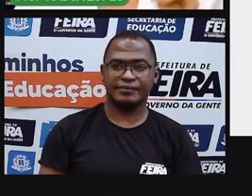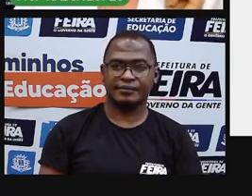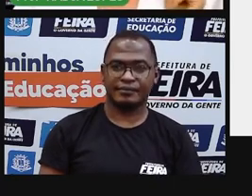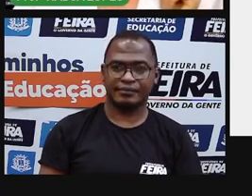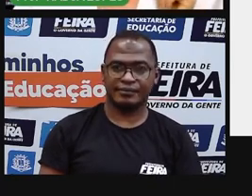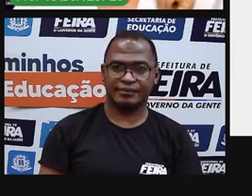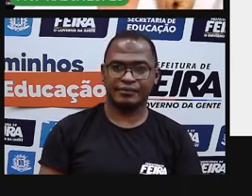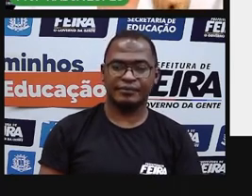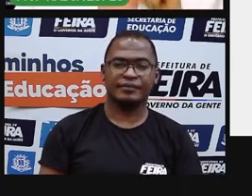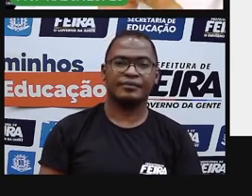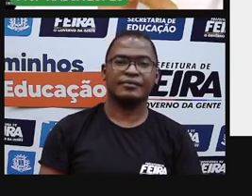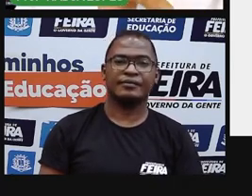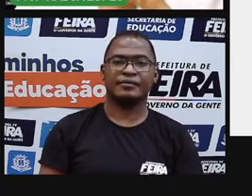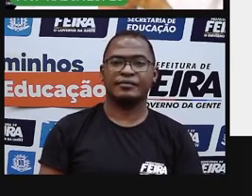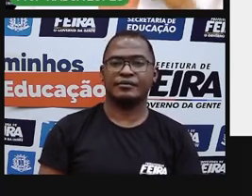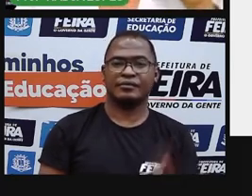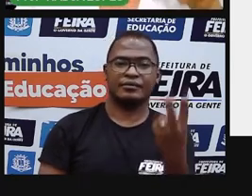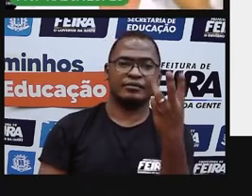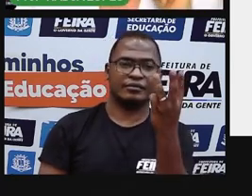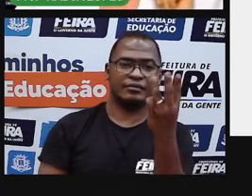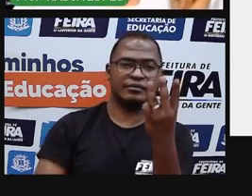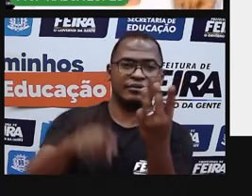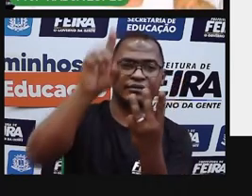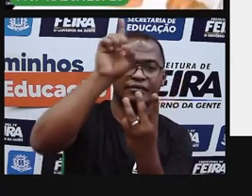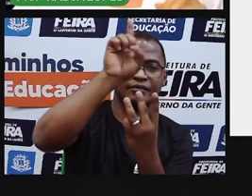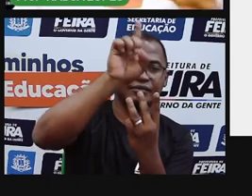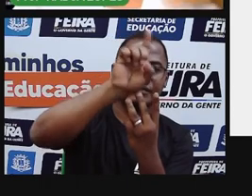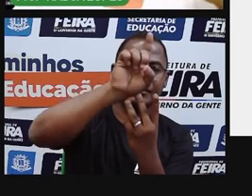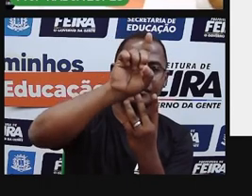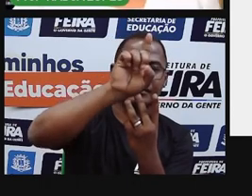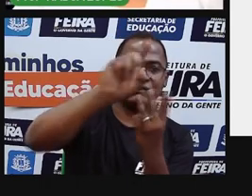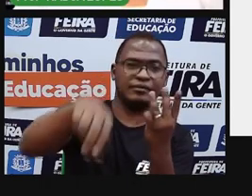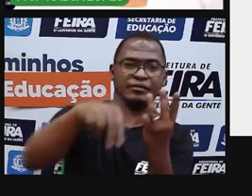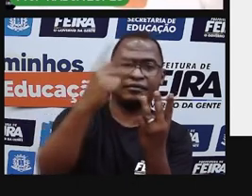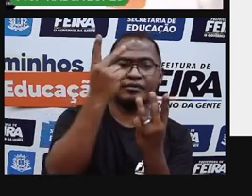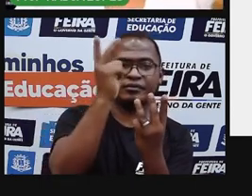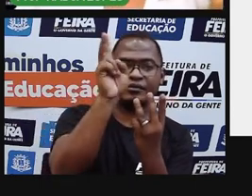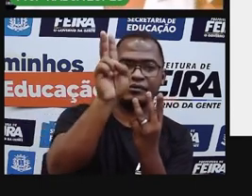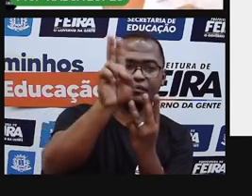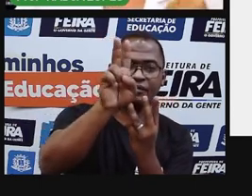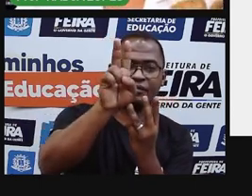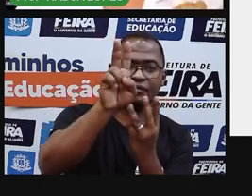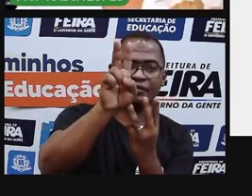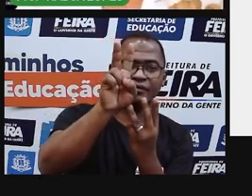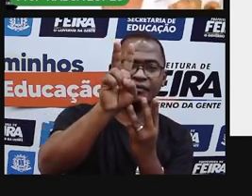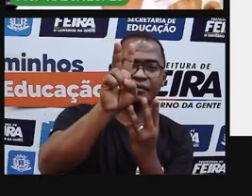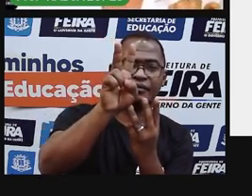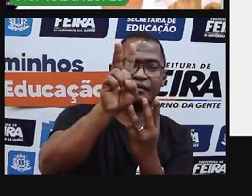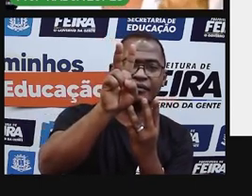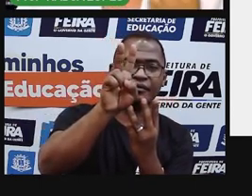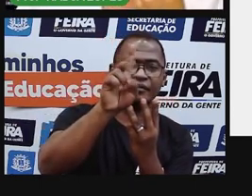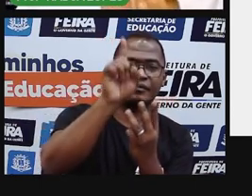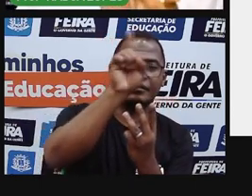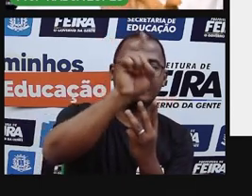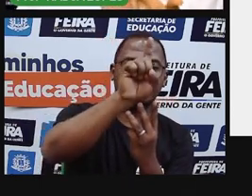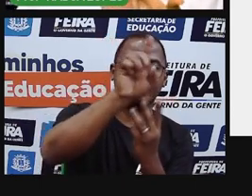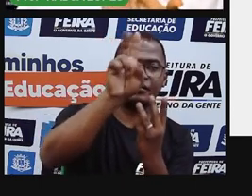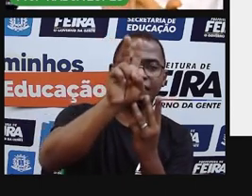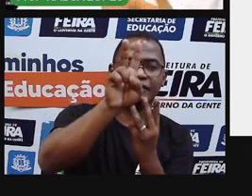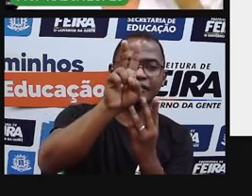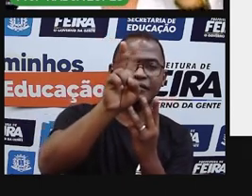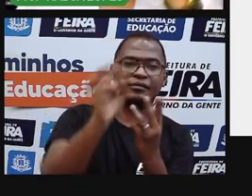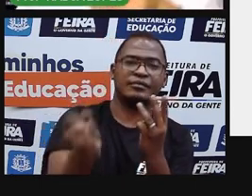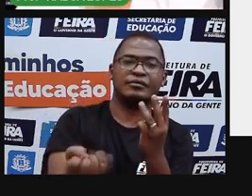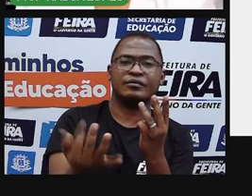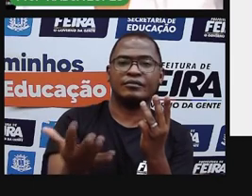é uma dezena e duas unidades da receita que vocês estão espécies uma dezena é 10 mais